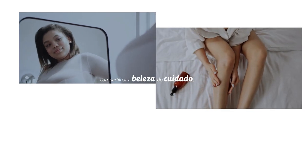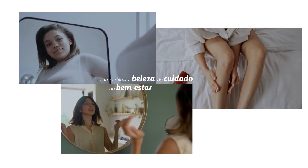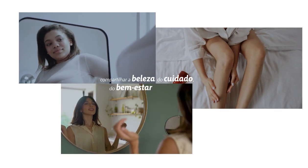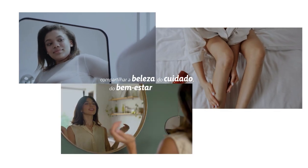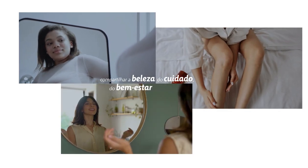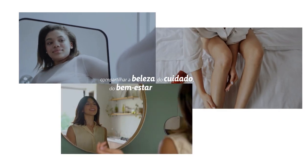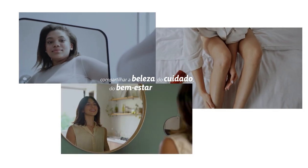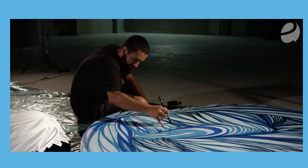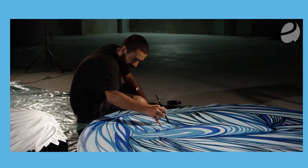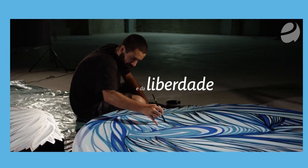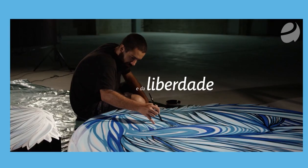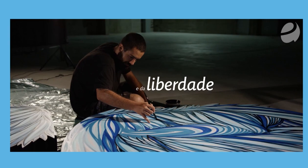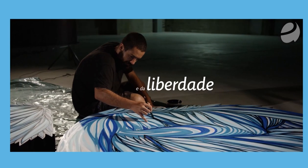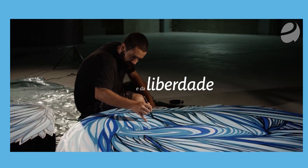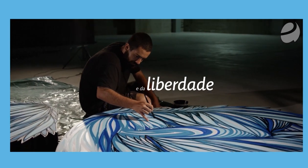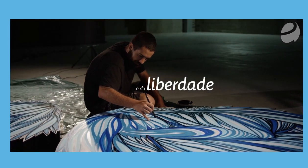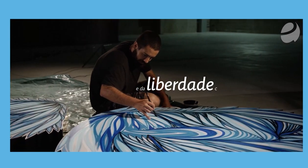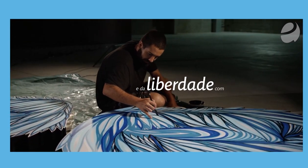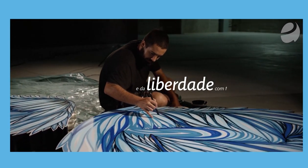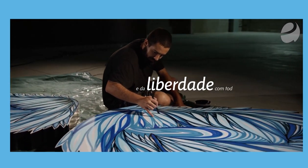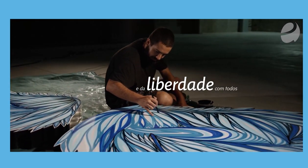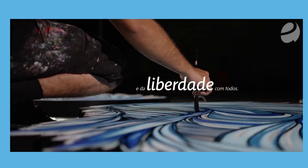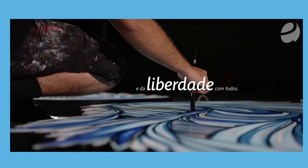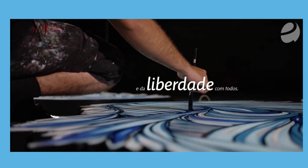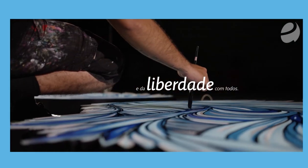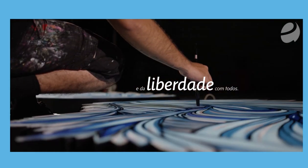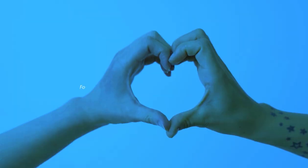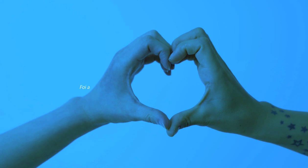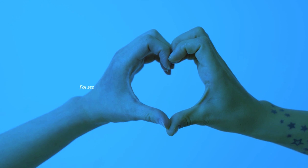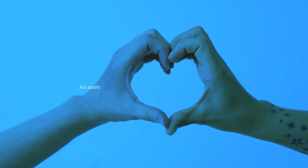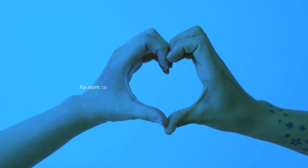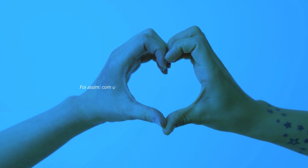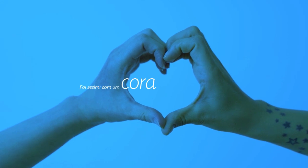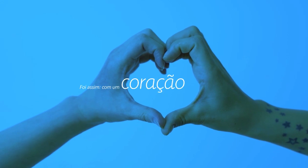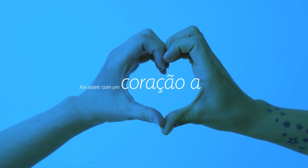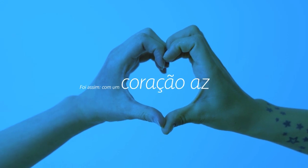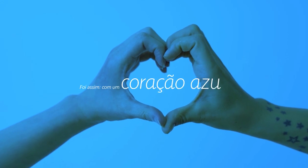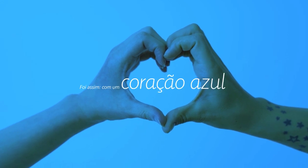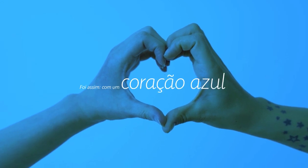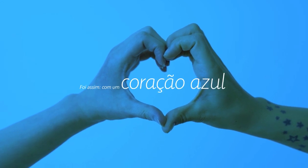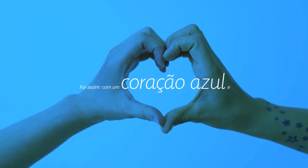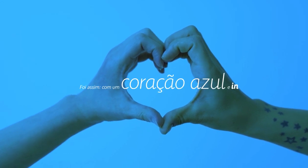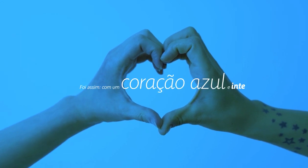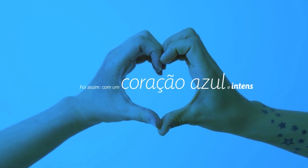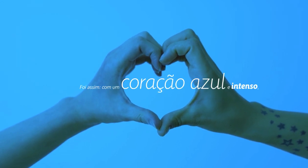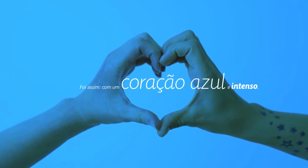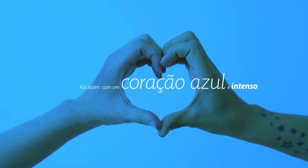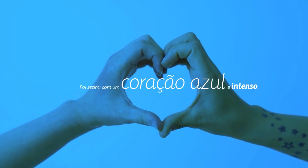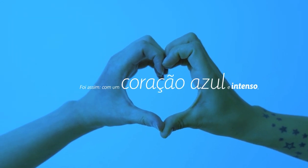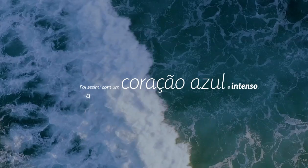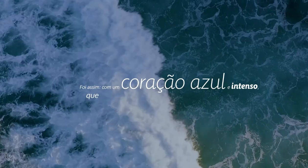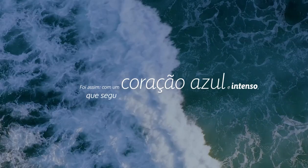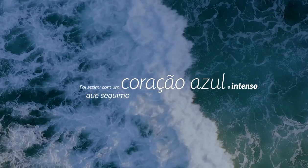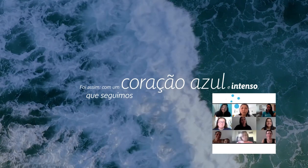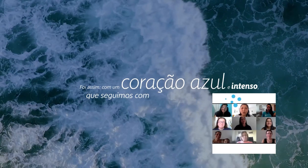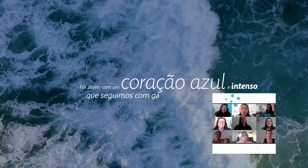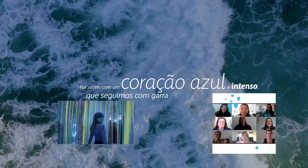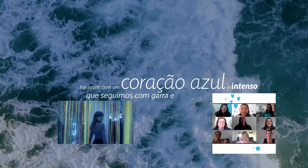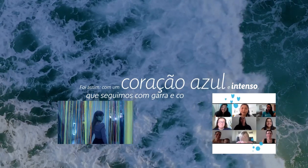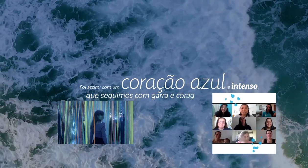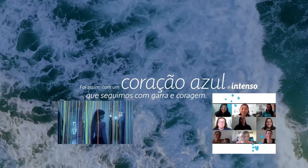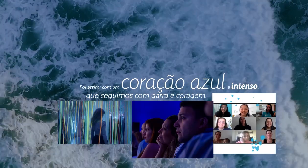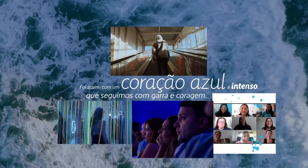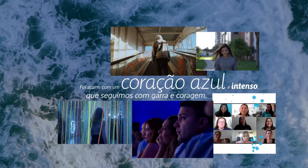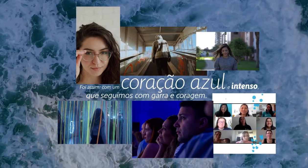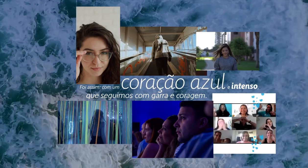do bem-estar e da Liberdade com todos foi assim um coração azul intenso seguimos com garra